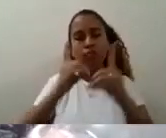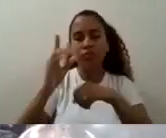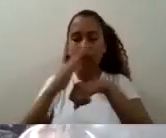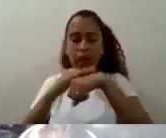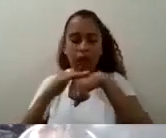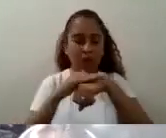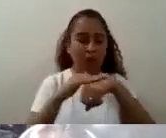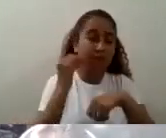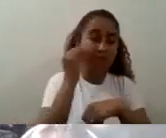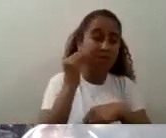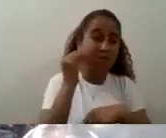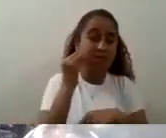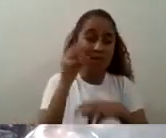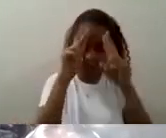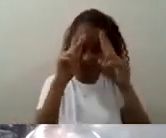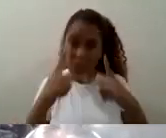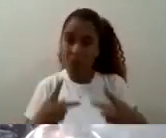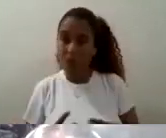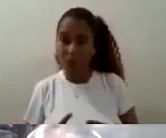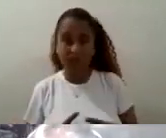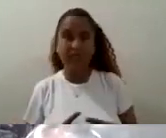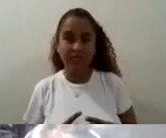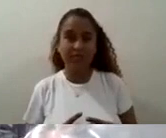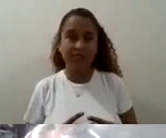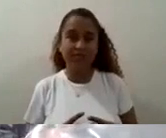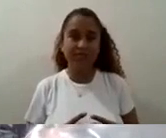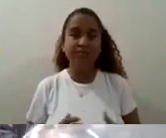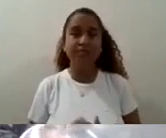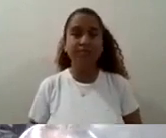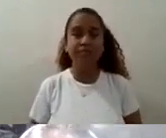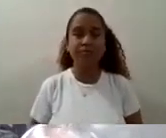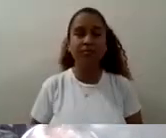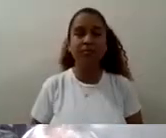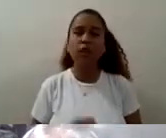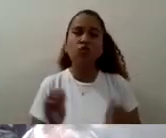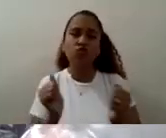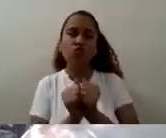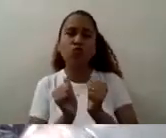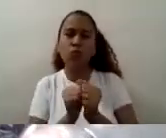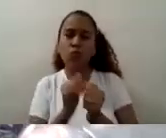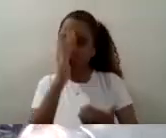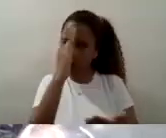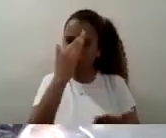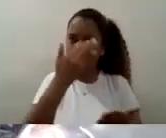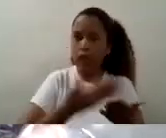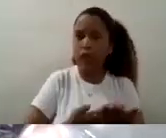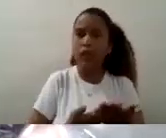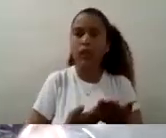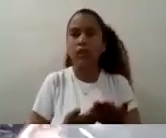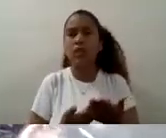humanas irrenunciáveis em meio a crenças, ideologias e concepções num mundo cada vez